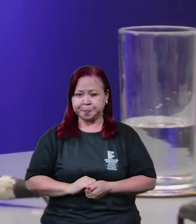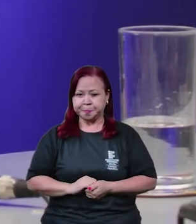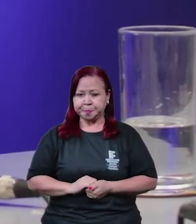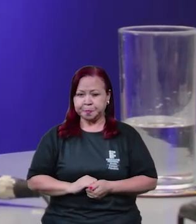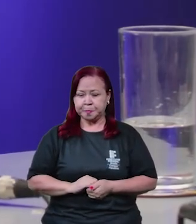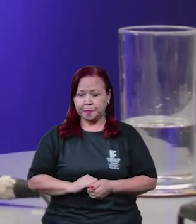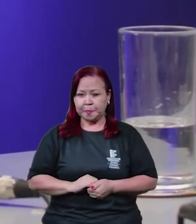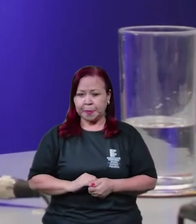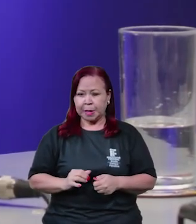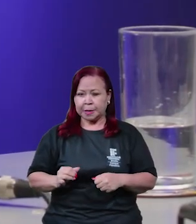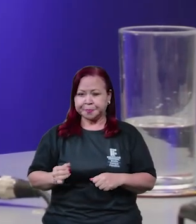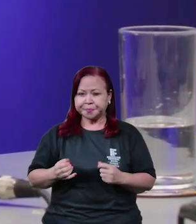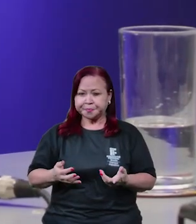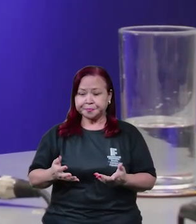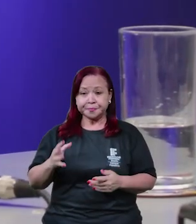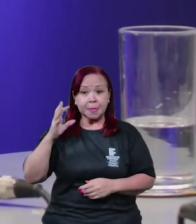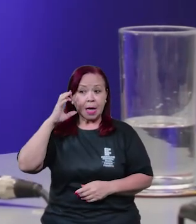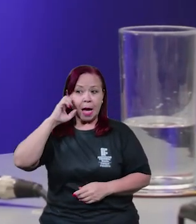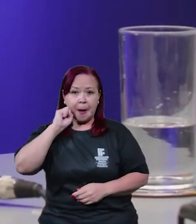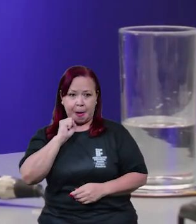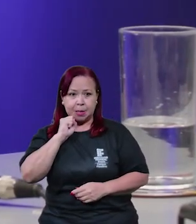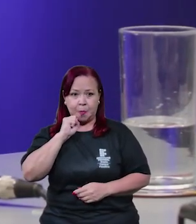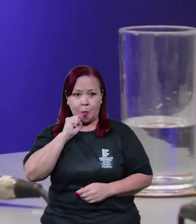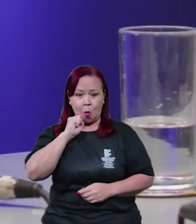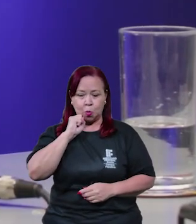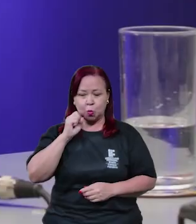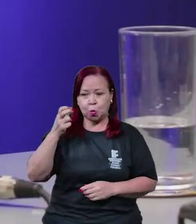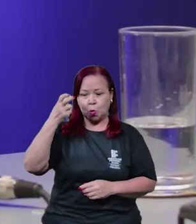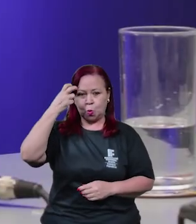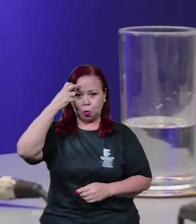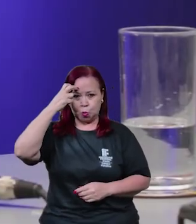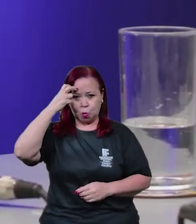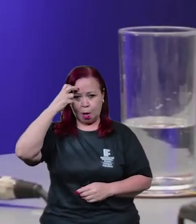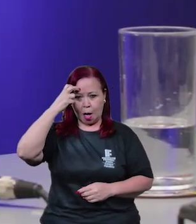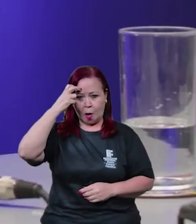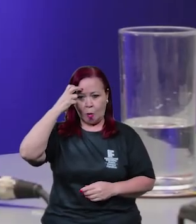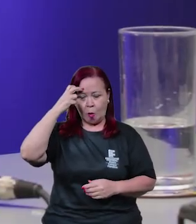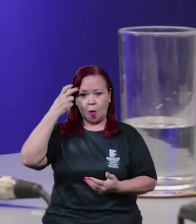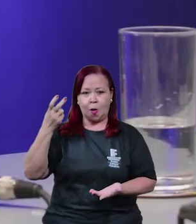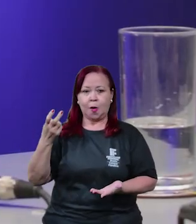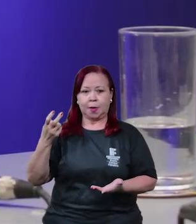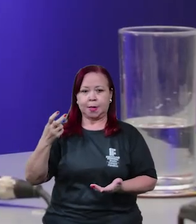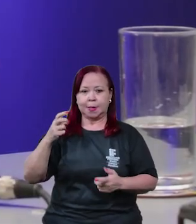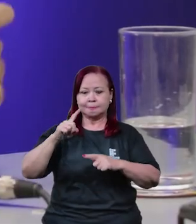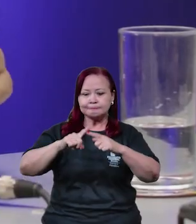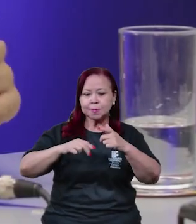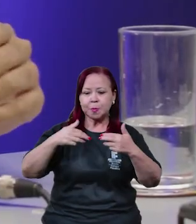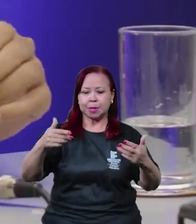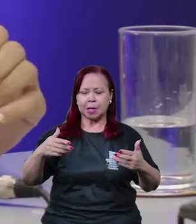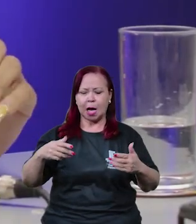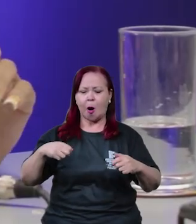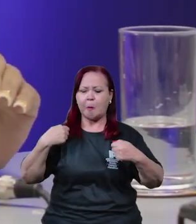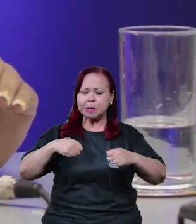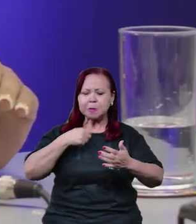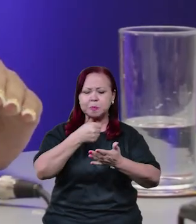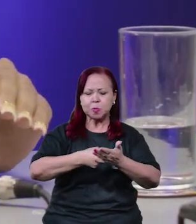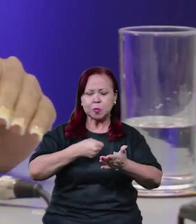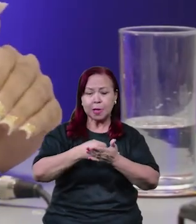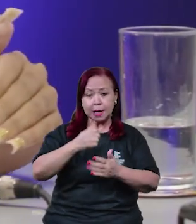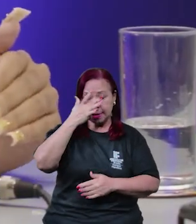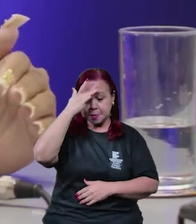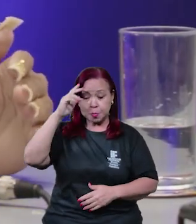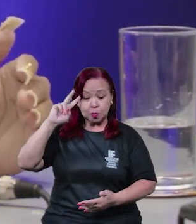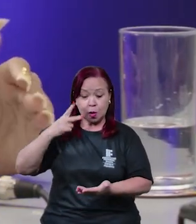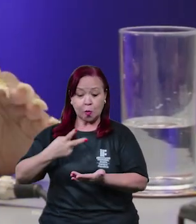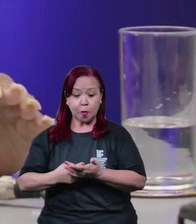não é produto, patrimônio cultural e material, né? Uhum. E a gente precisa lutar para que as pessoas reconheçam a transista